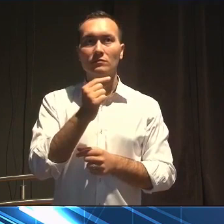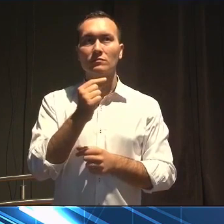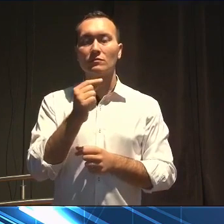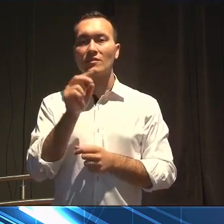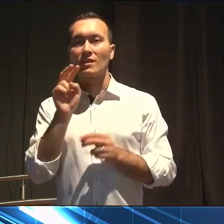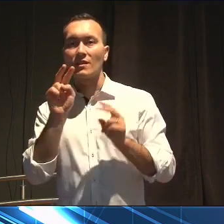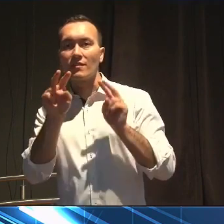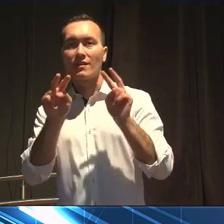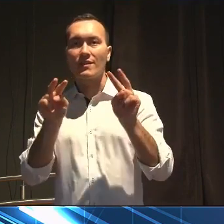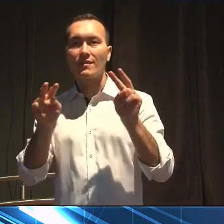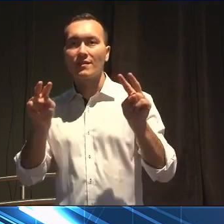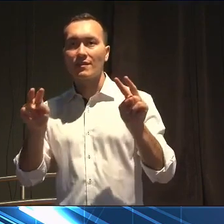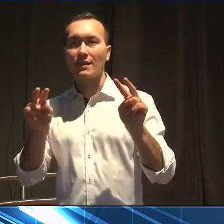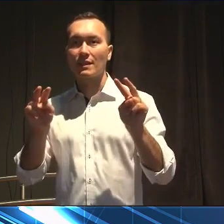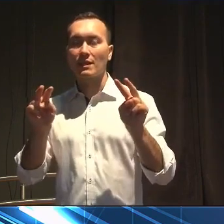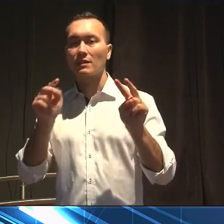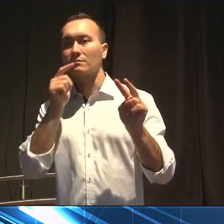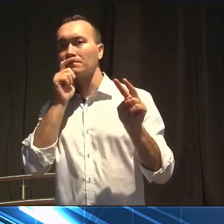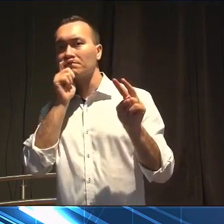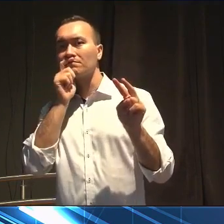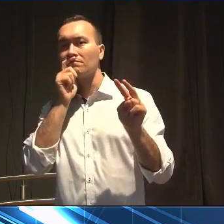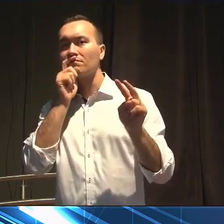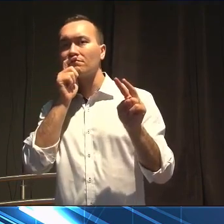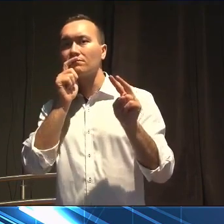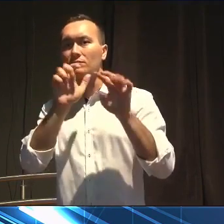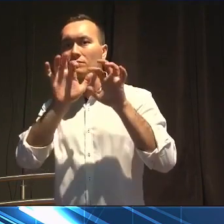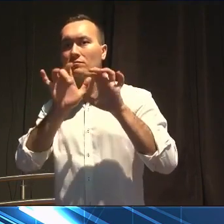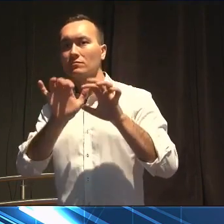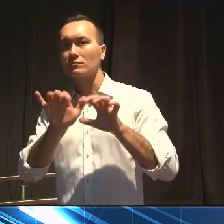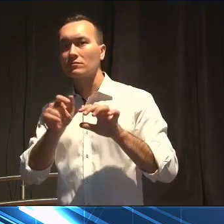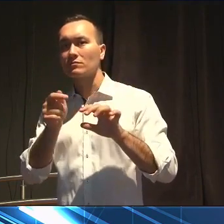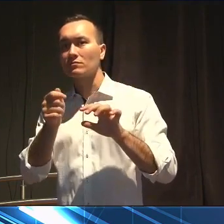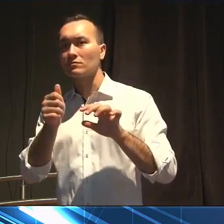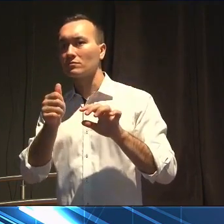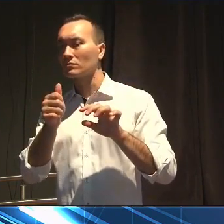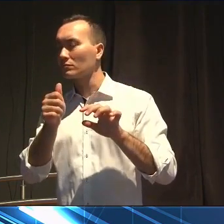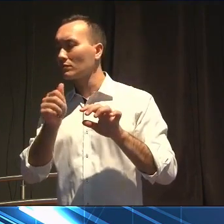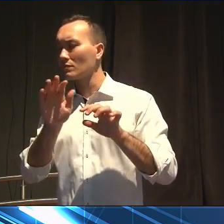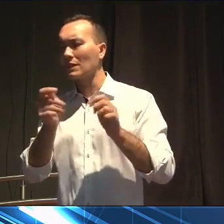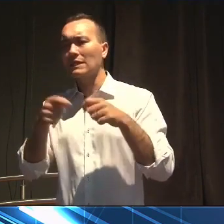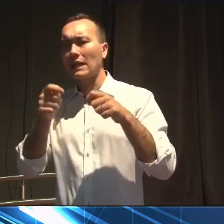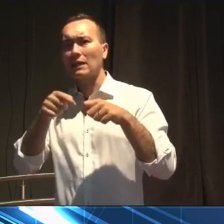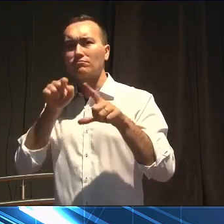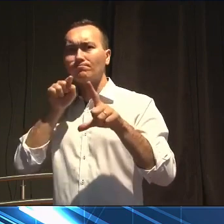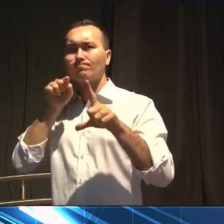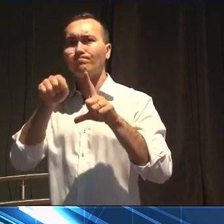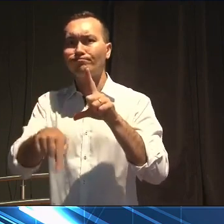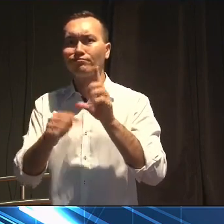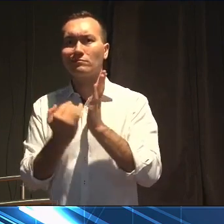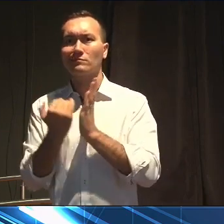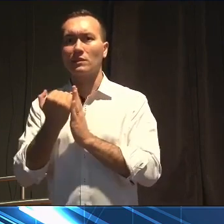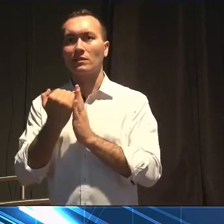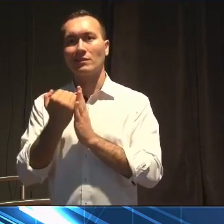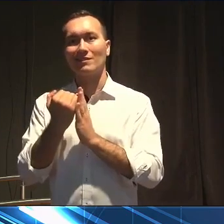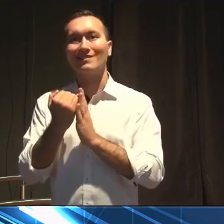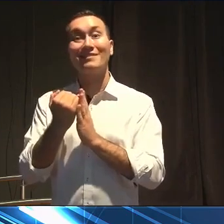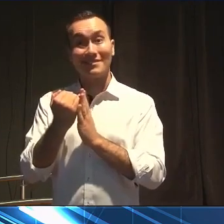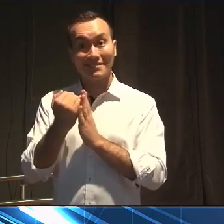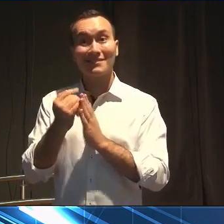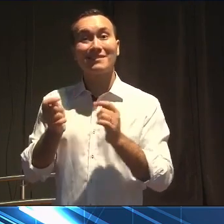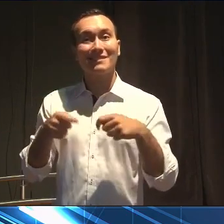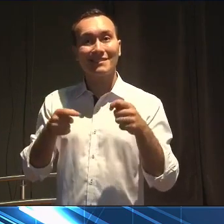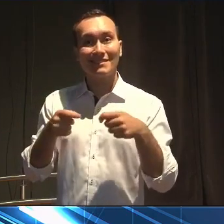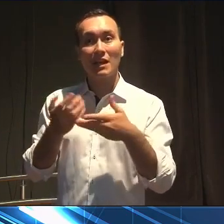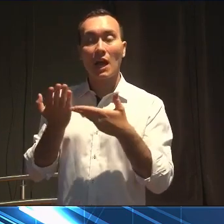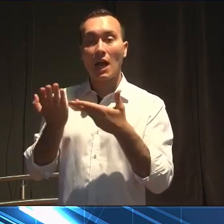fez e evoluir isso, e não ficar o tempo todo com retrabalho, e acelerar o tempo para produção,